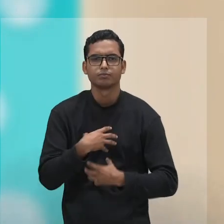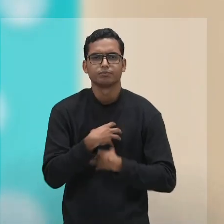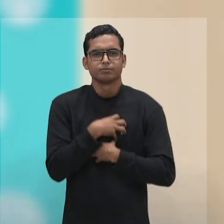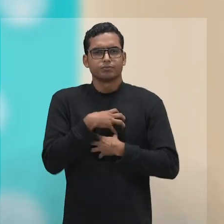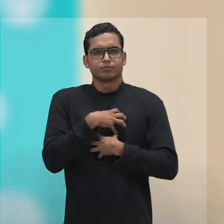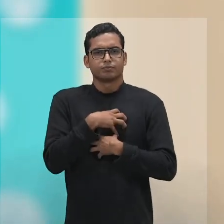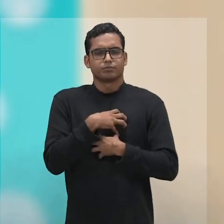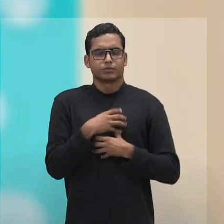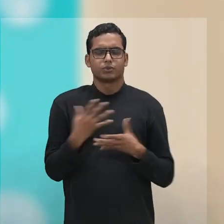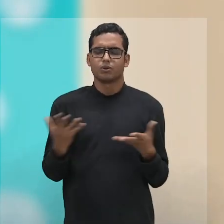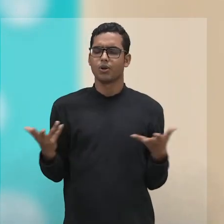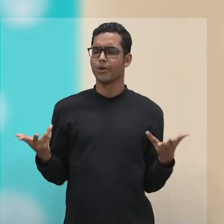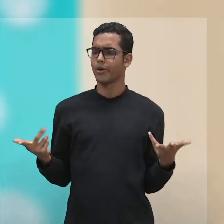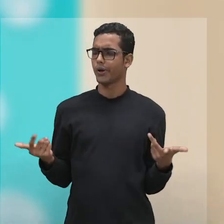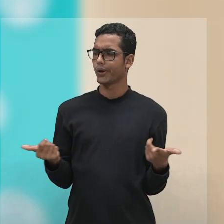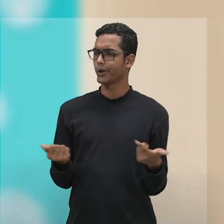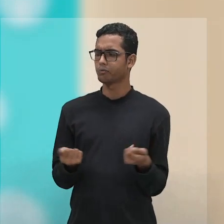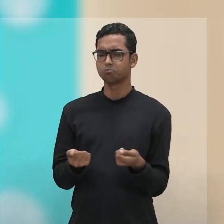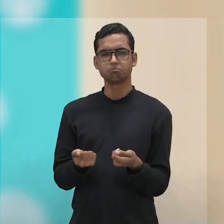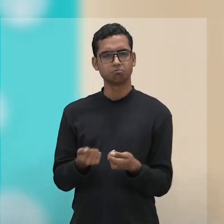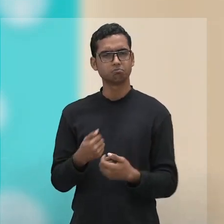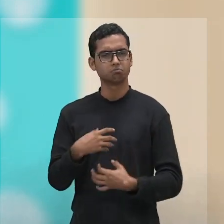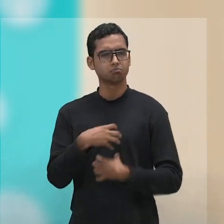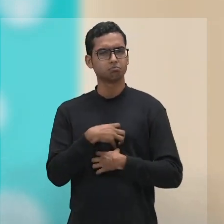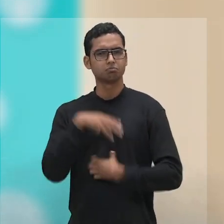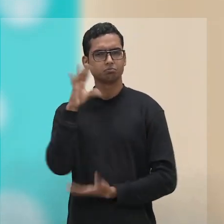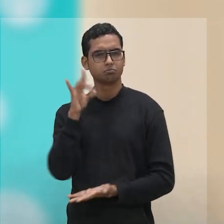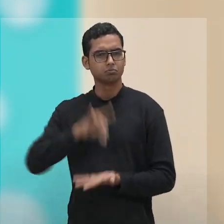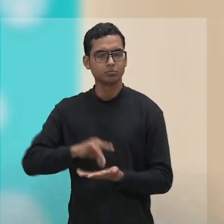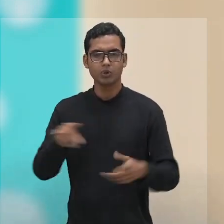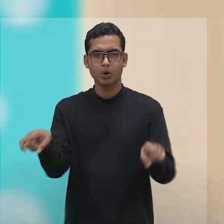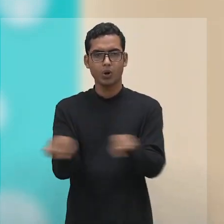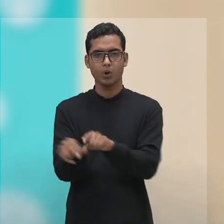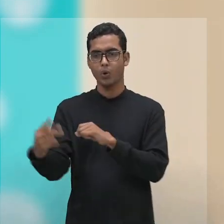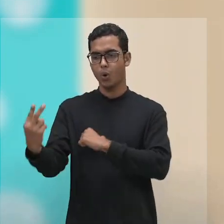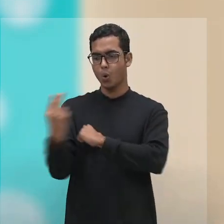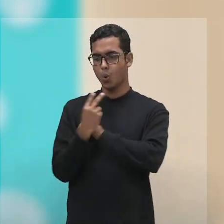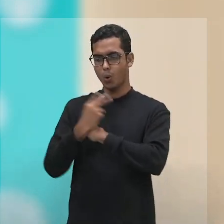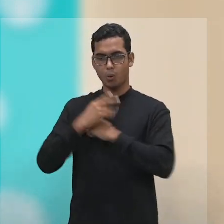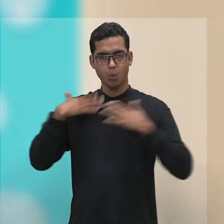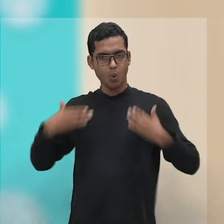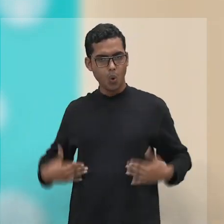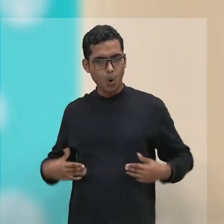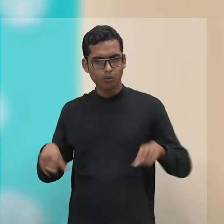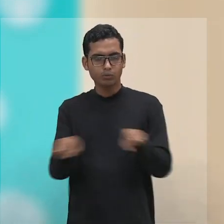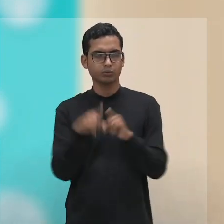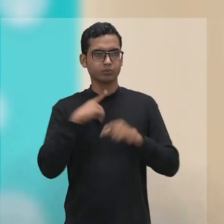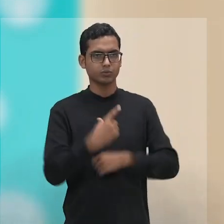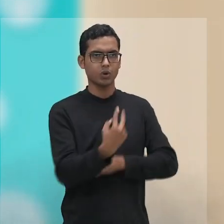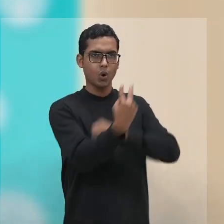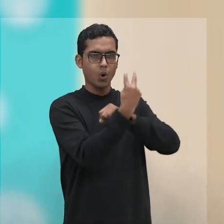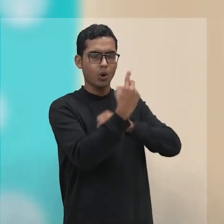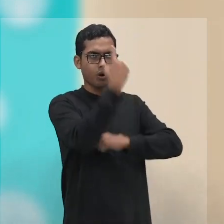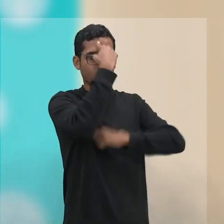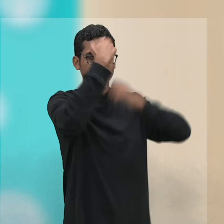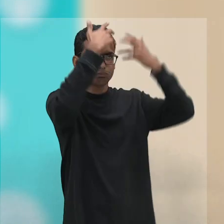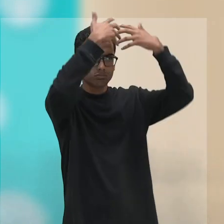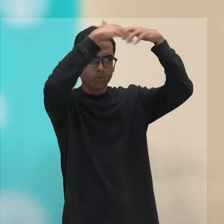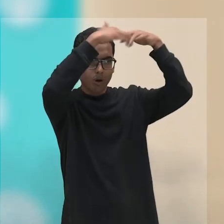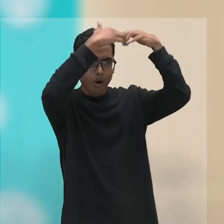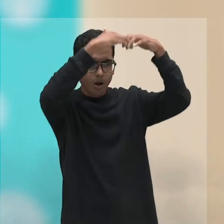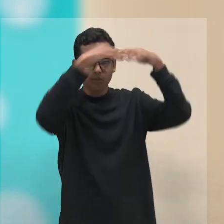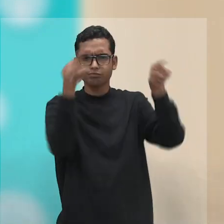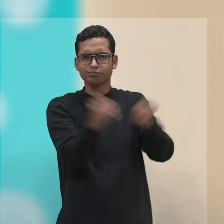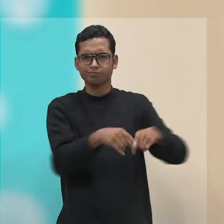sentindo maravilhosa, se eu estou cuidando tanto do corpo quanto da mente, eu vou ter um